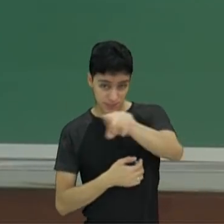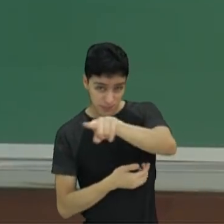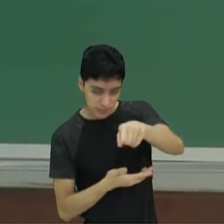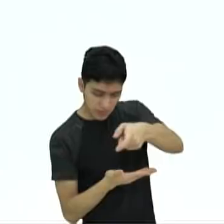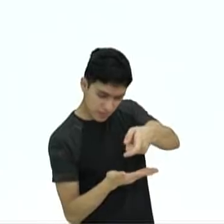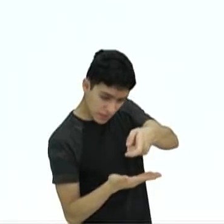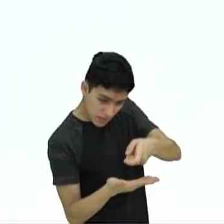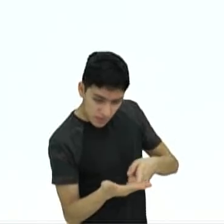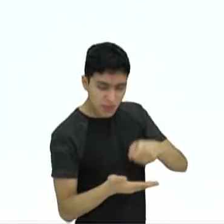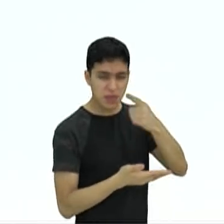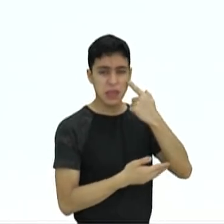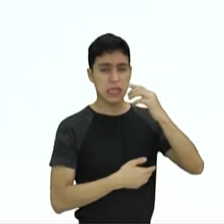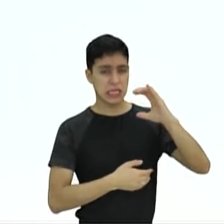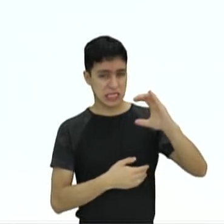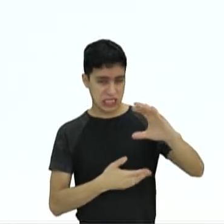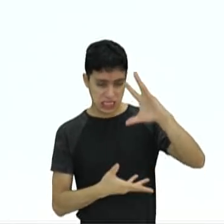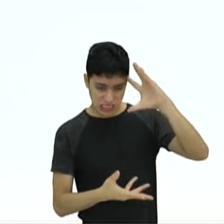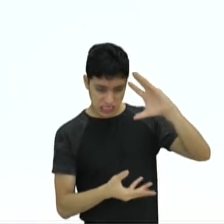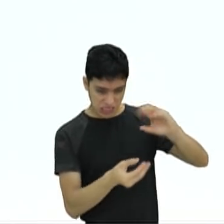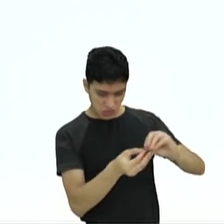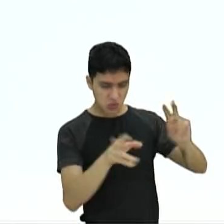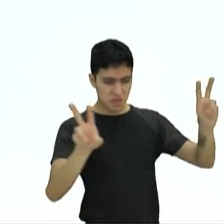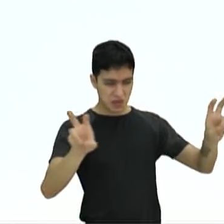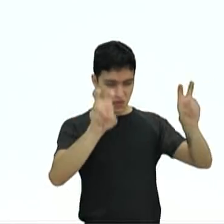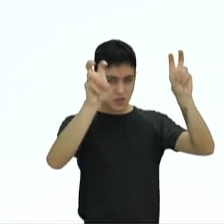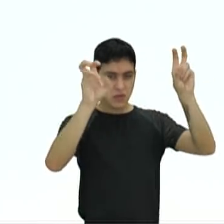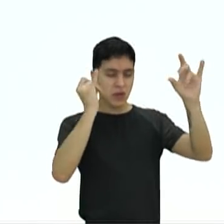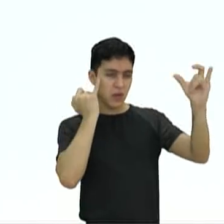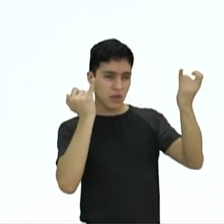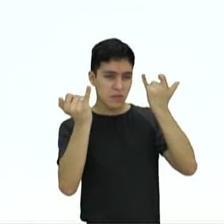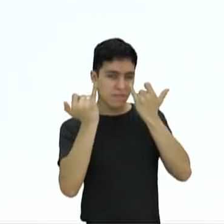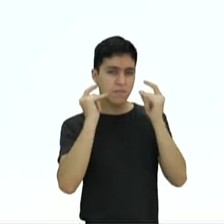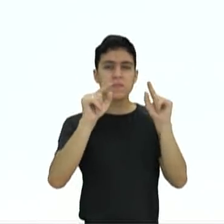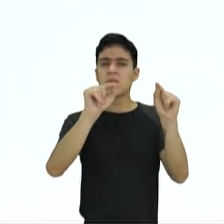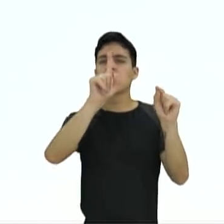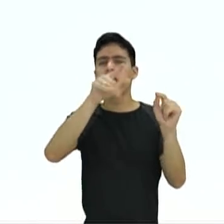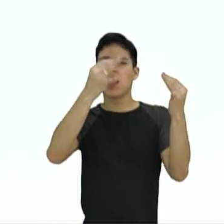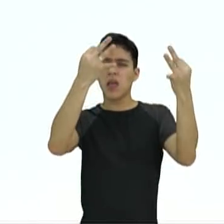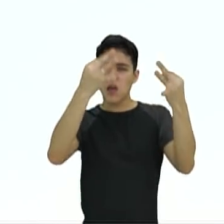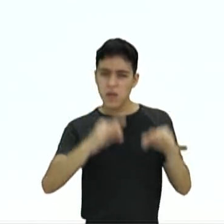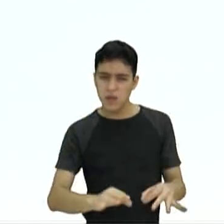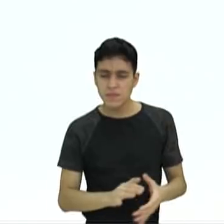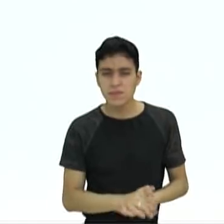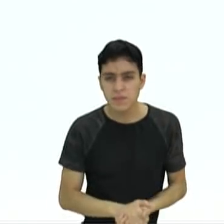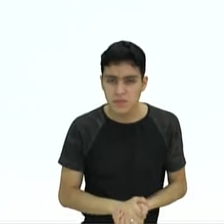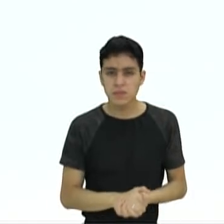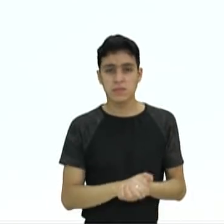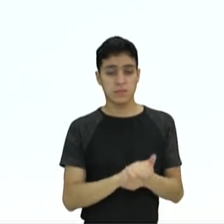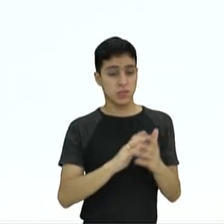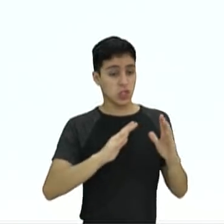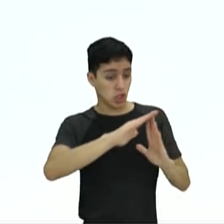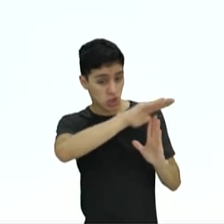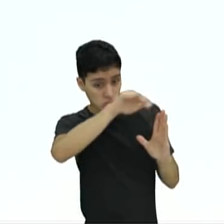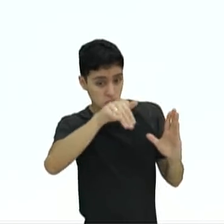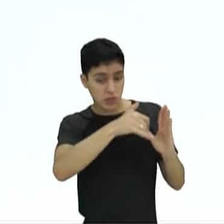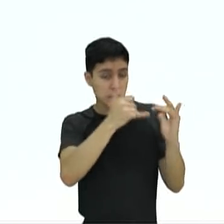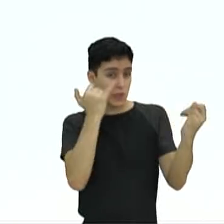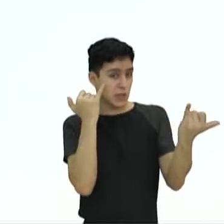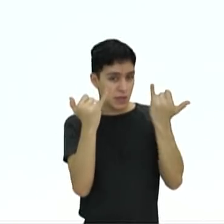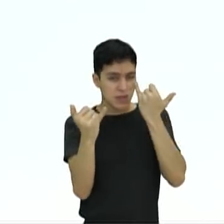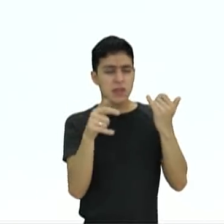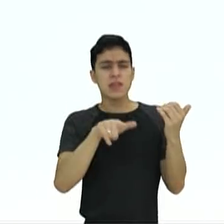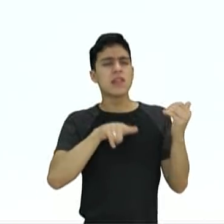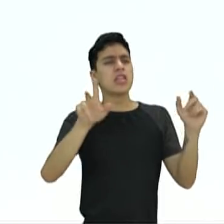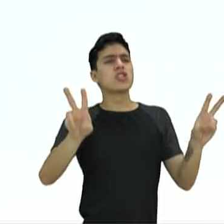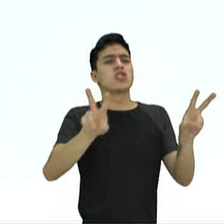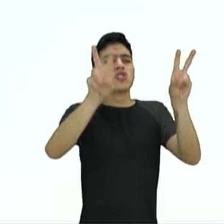anotou aí, a letra C resume o assunto da notícia, é a correta sim. Toda notícia tem o seu título